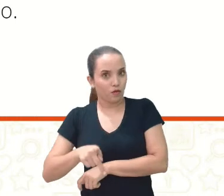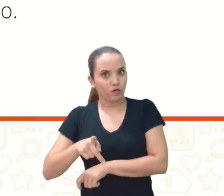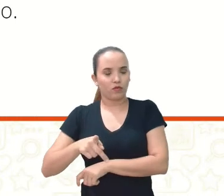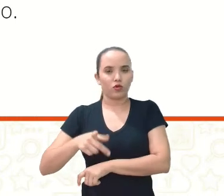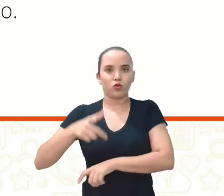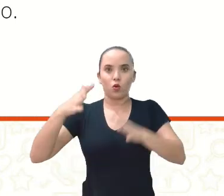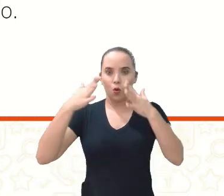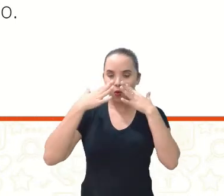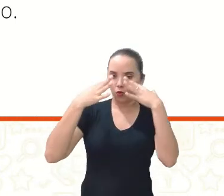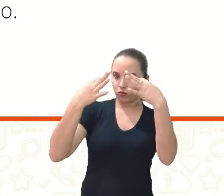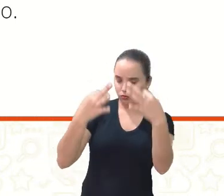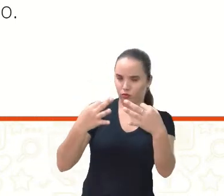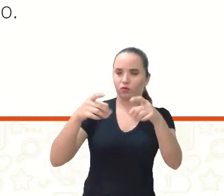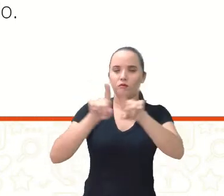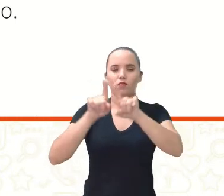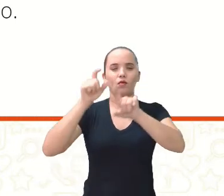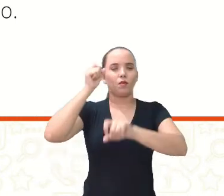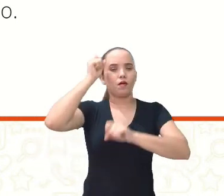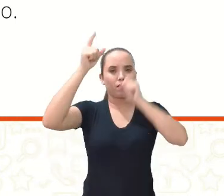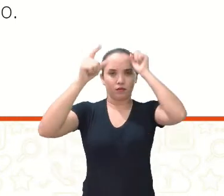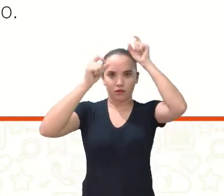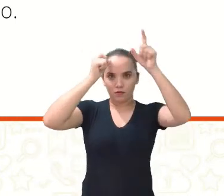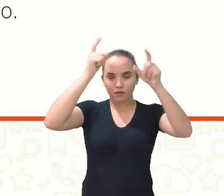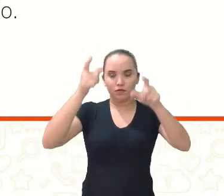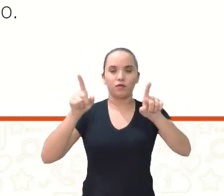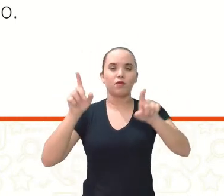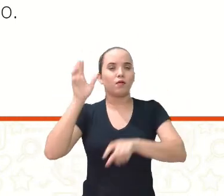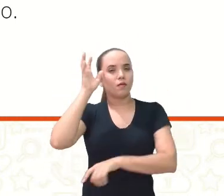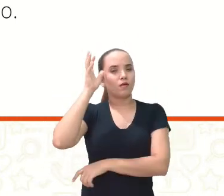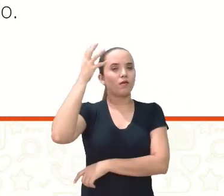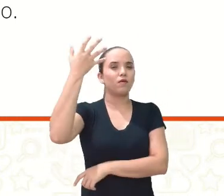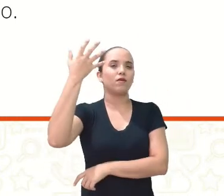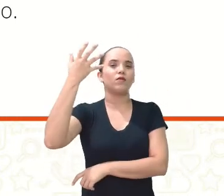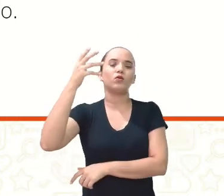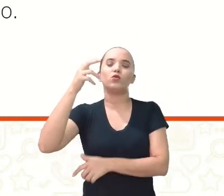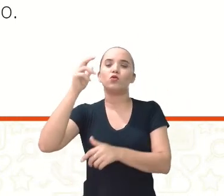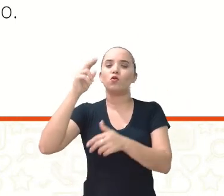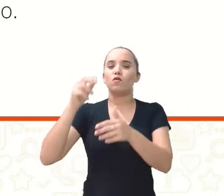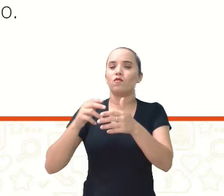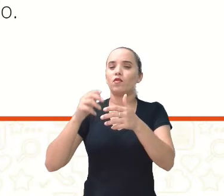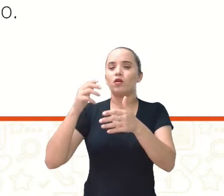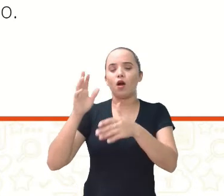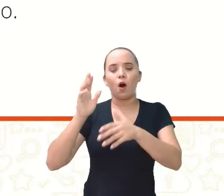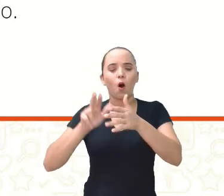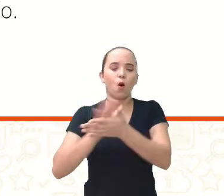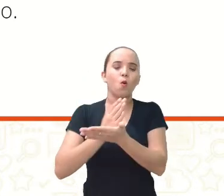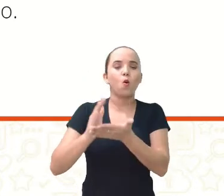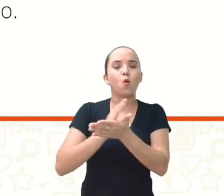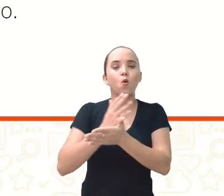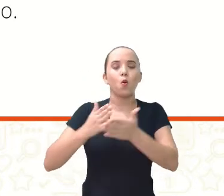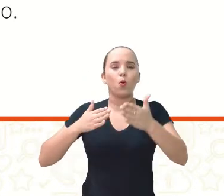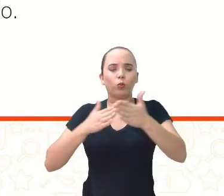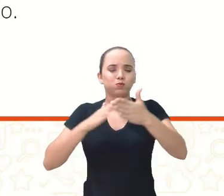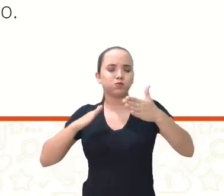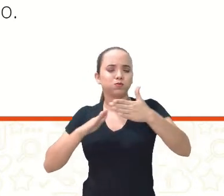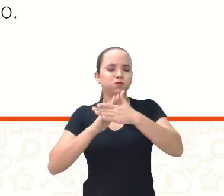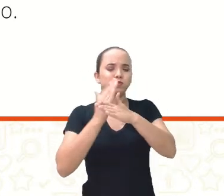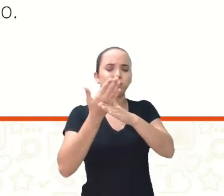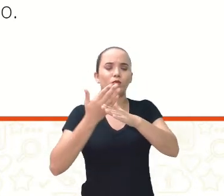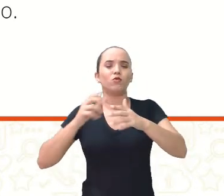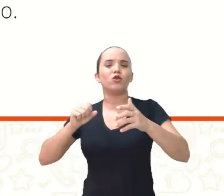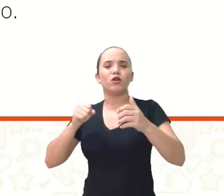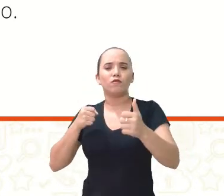a atenção e a criatividade para a resolução de possíveis barreiras que impedem o acesso